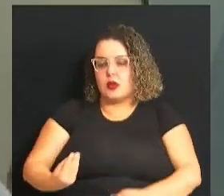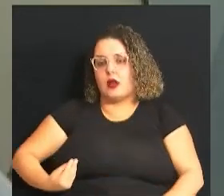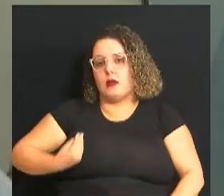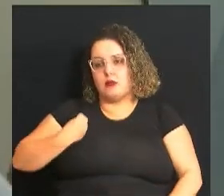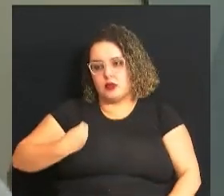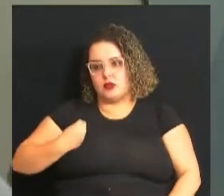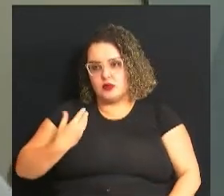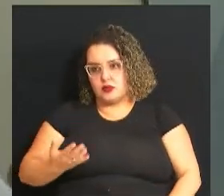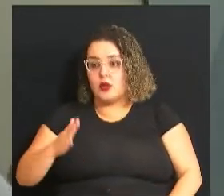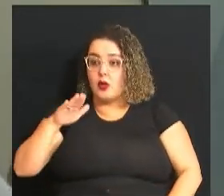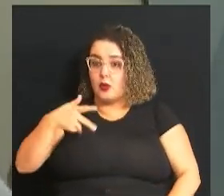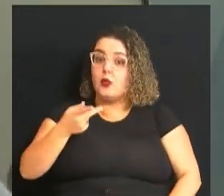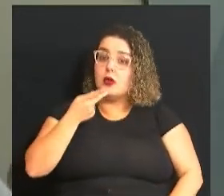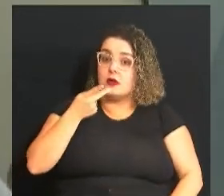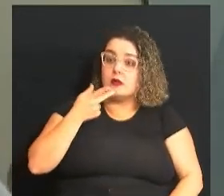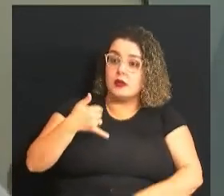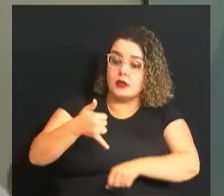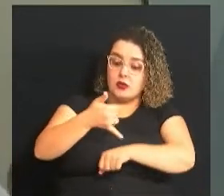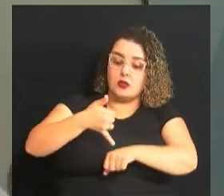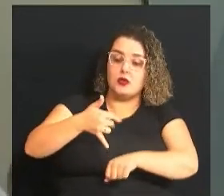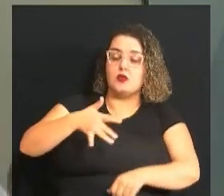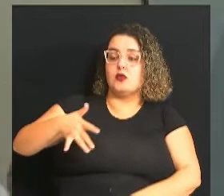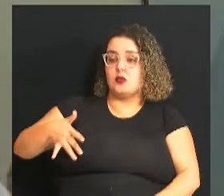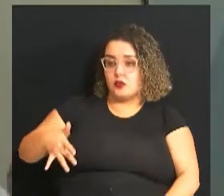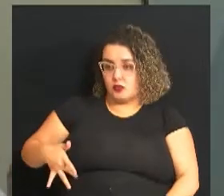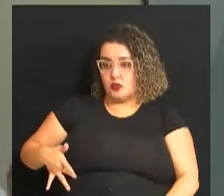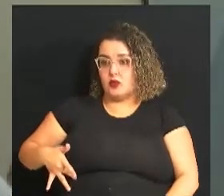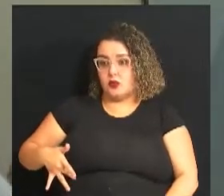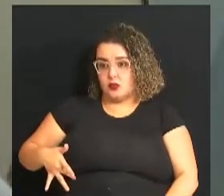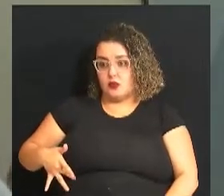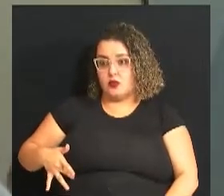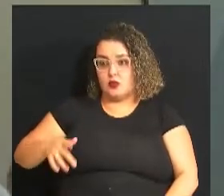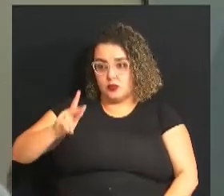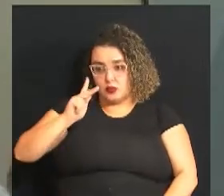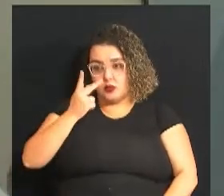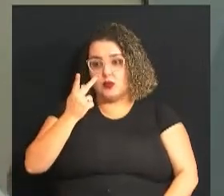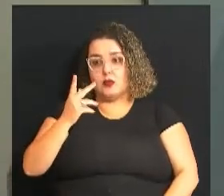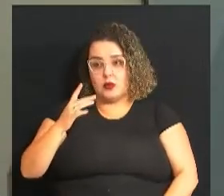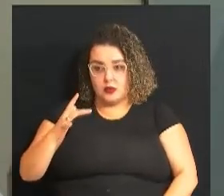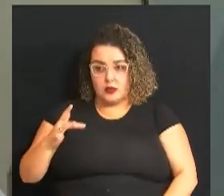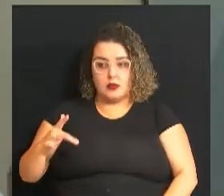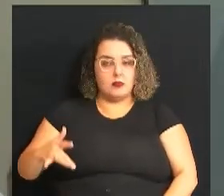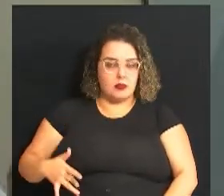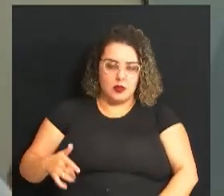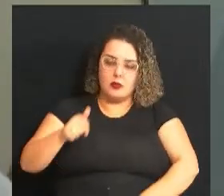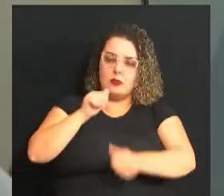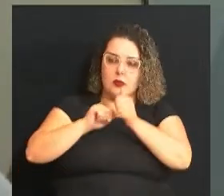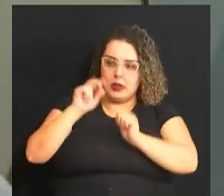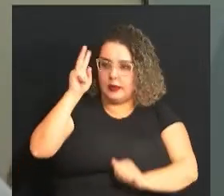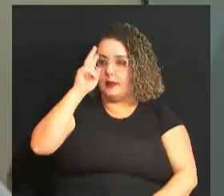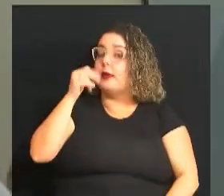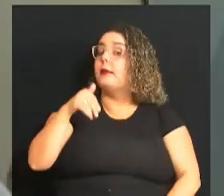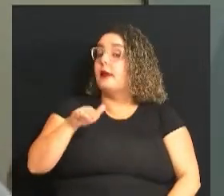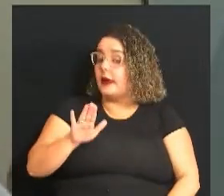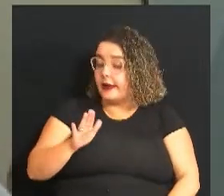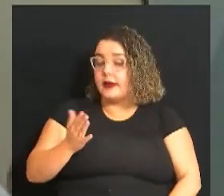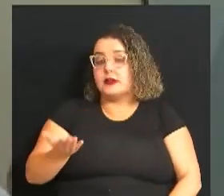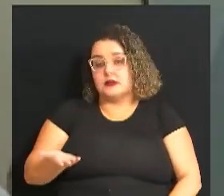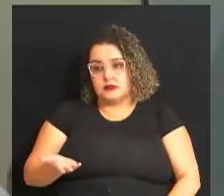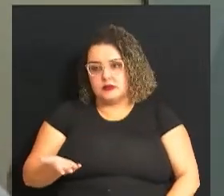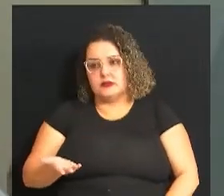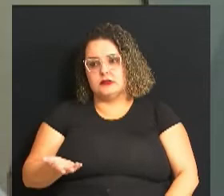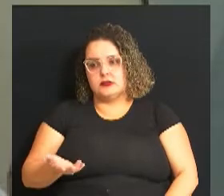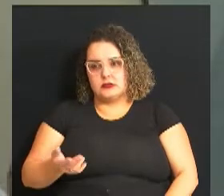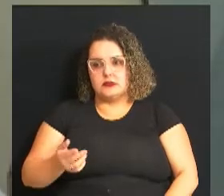a gente fala de gordura no fígado e a hepatite relacionada ao álcool, mais ainda. Então, o